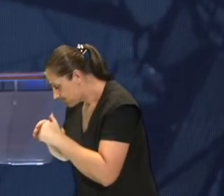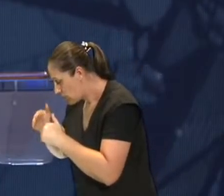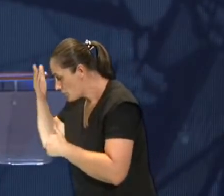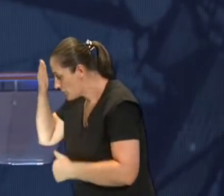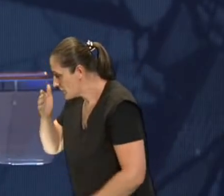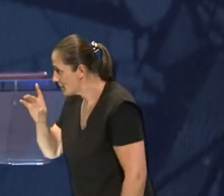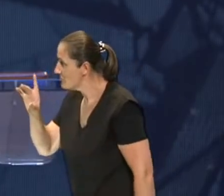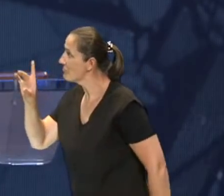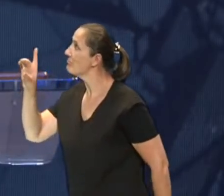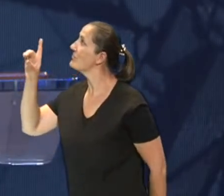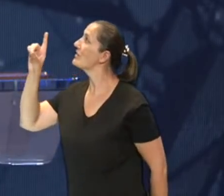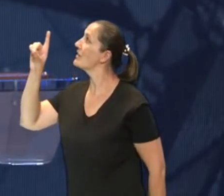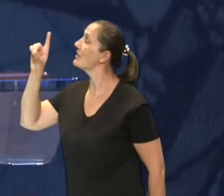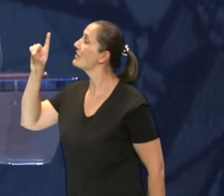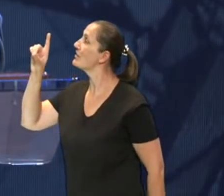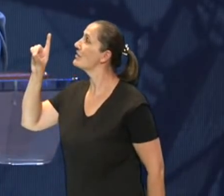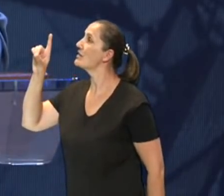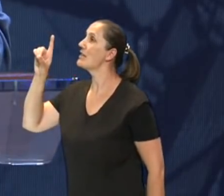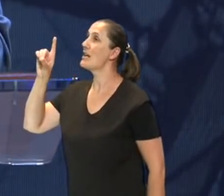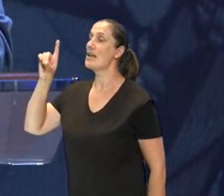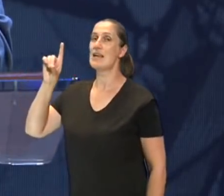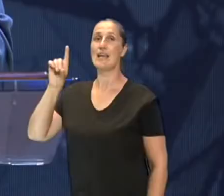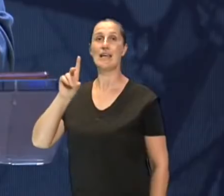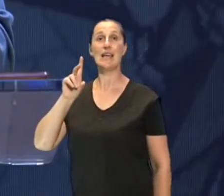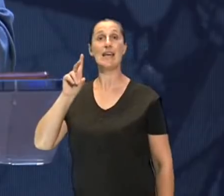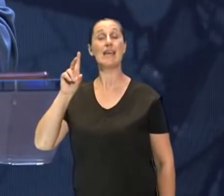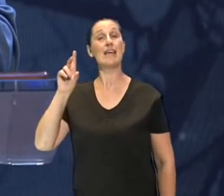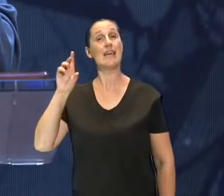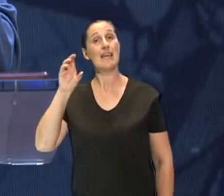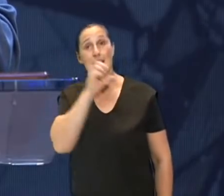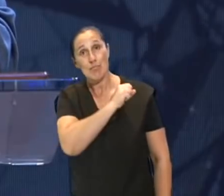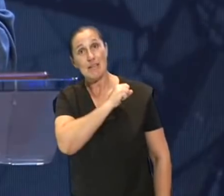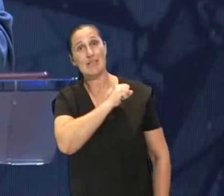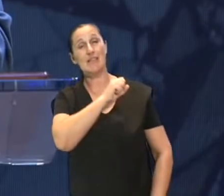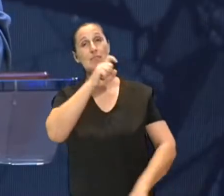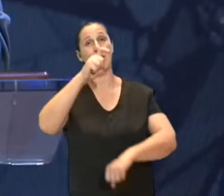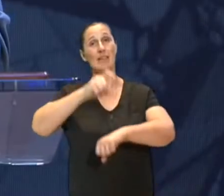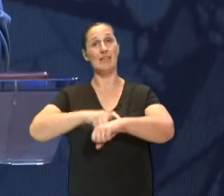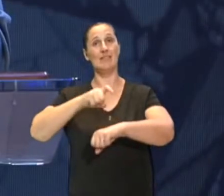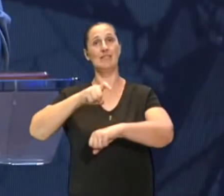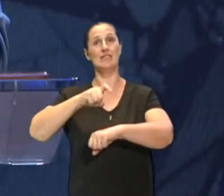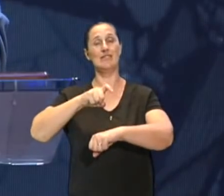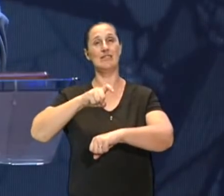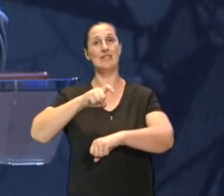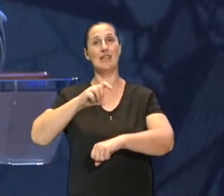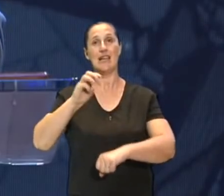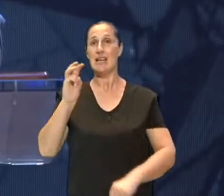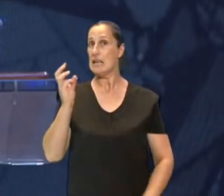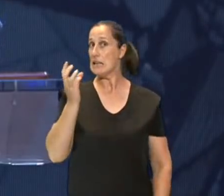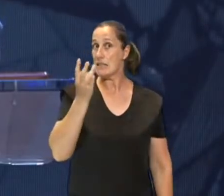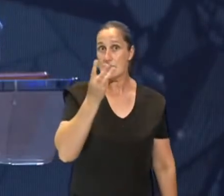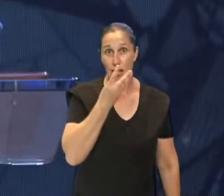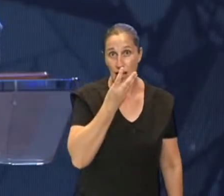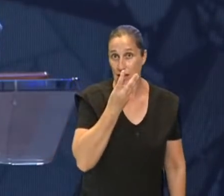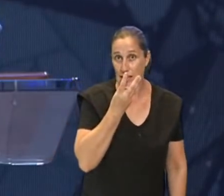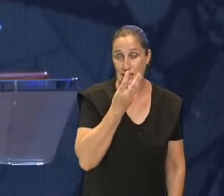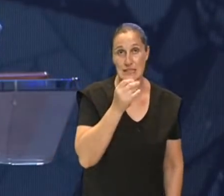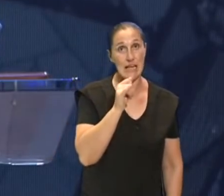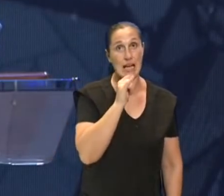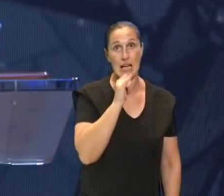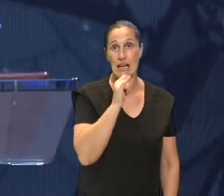diz que imediatamente, Isaías não tinha ainda nem saído do